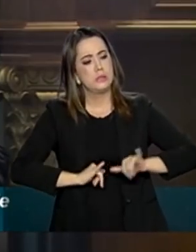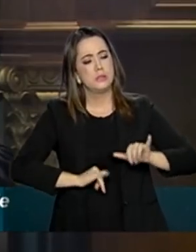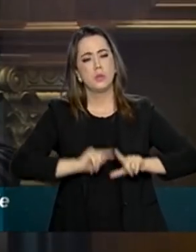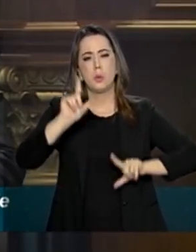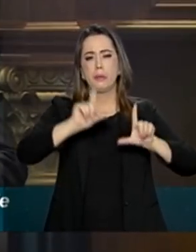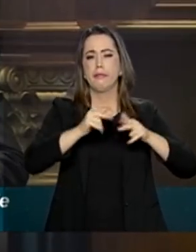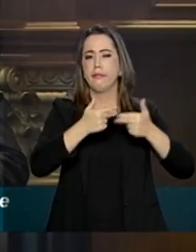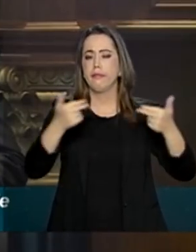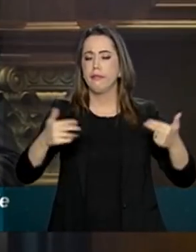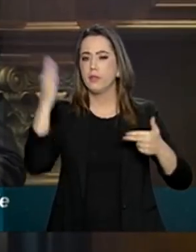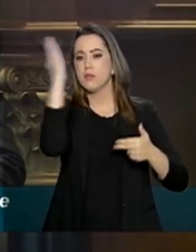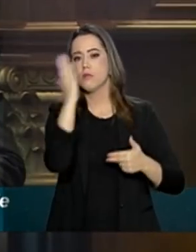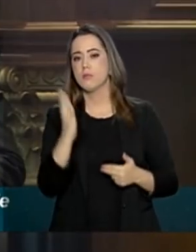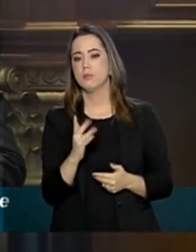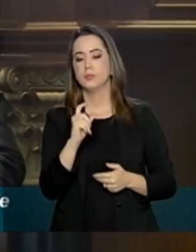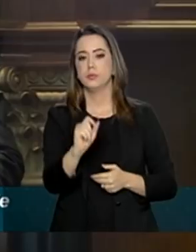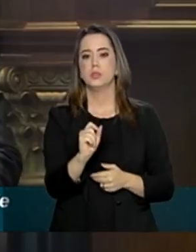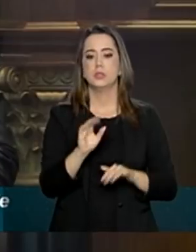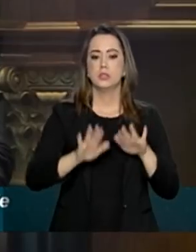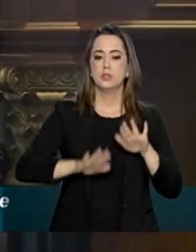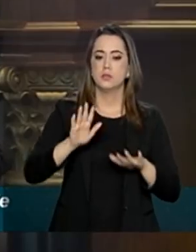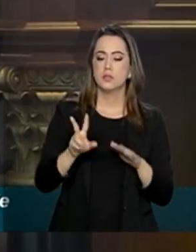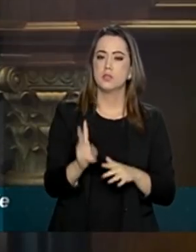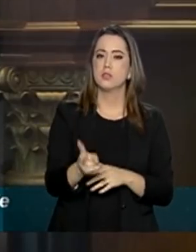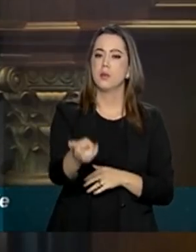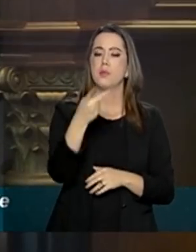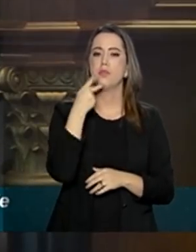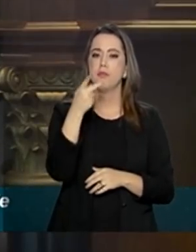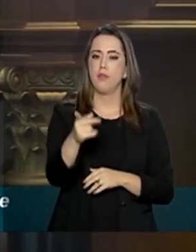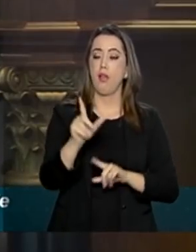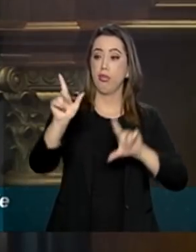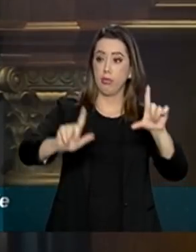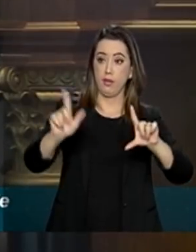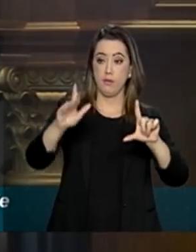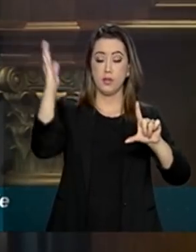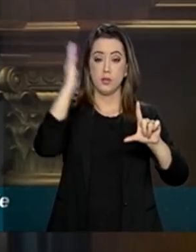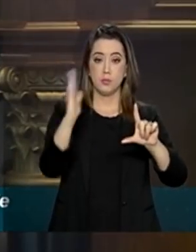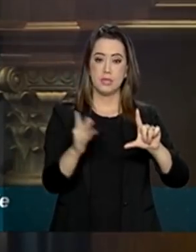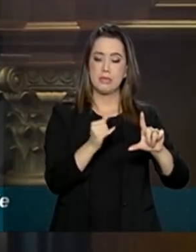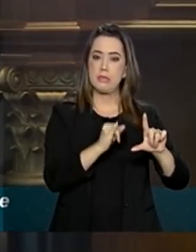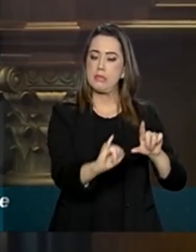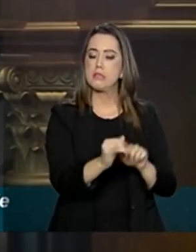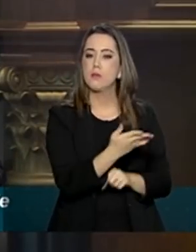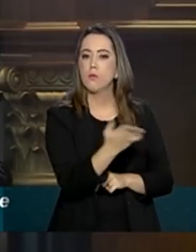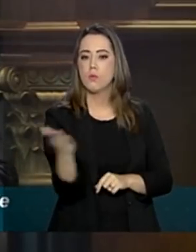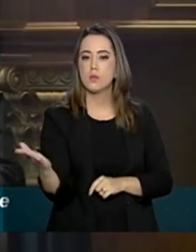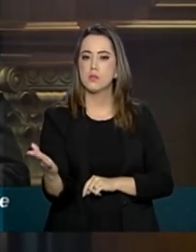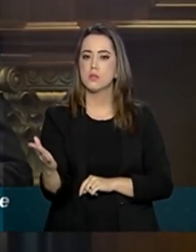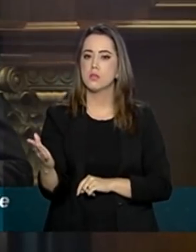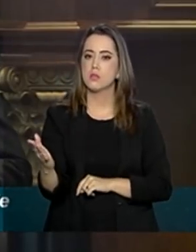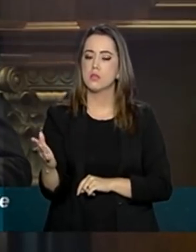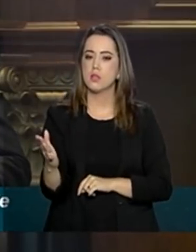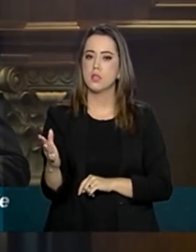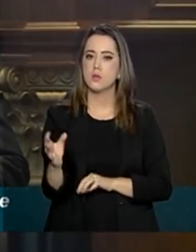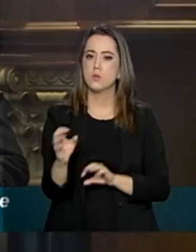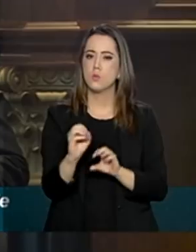brasileira, até venho sempre dizendo à mídia brasileira, se vocês fossem